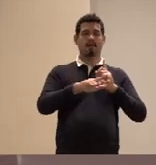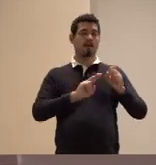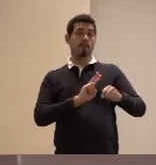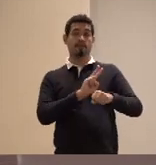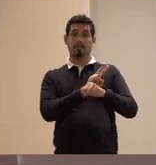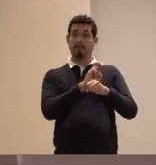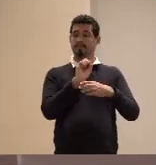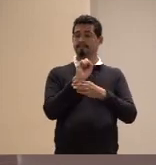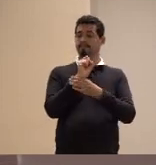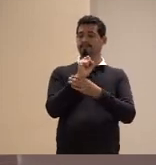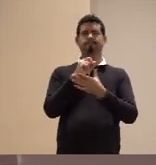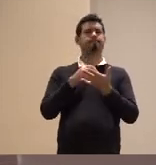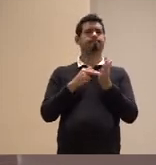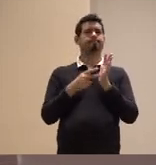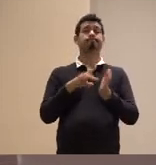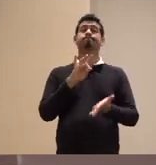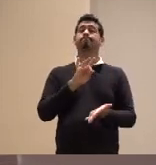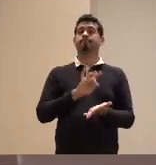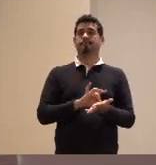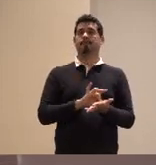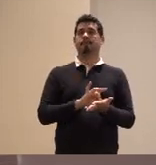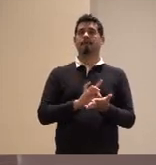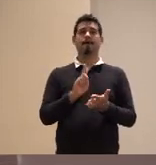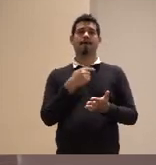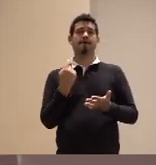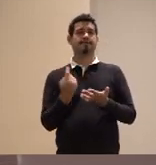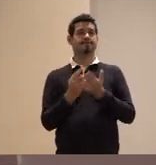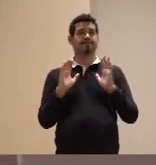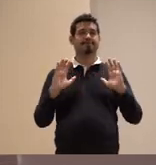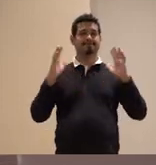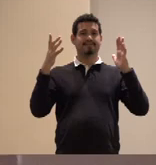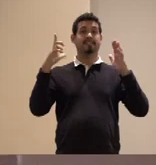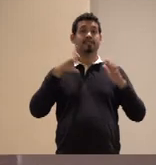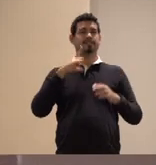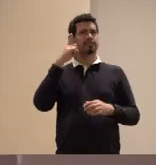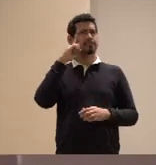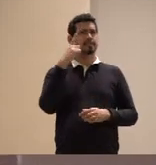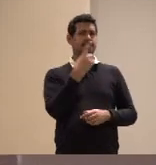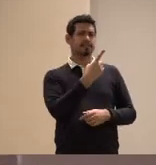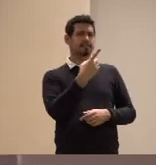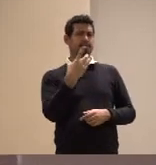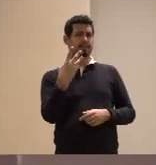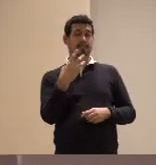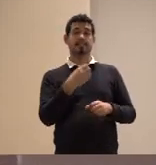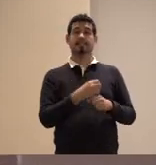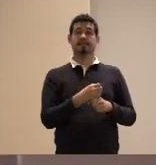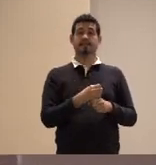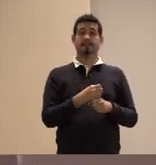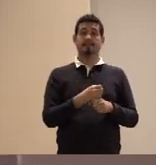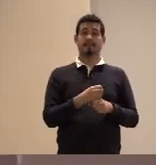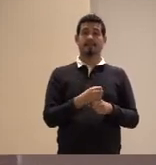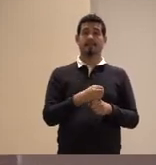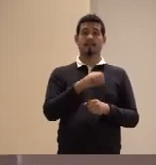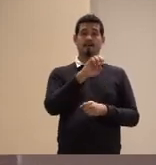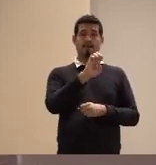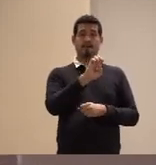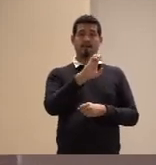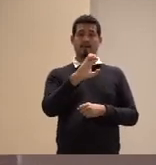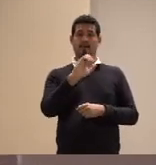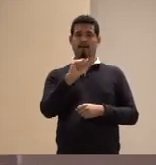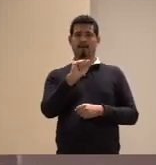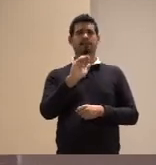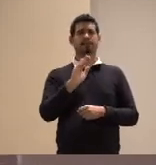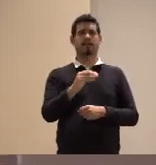e a garantia sejam realmente... Nós celebramos recentemente, no dia 13, o Estatuto da Criança e do Adolescente, seus